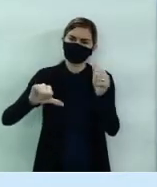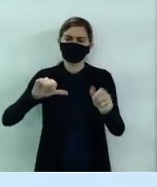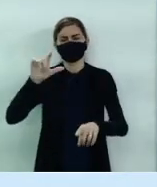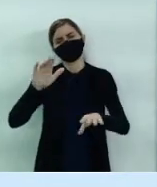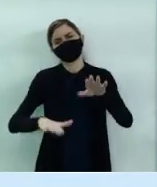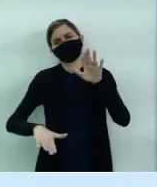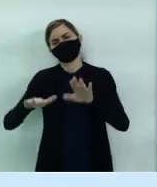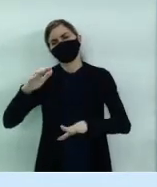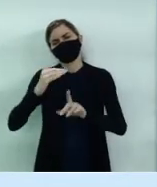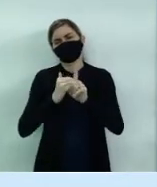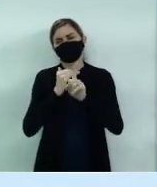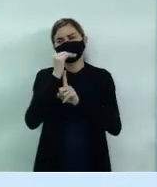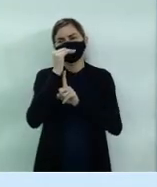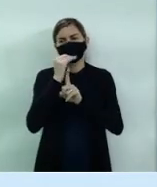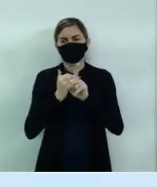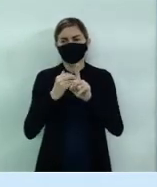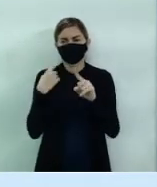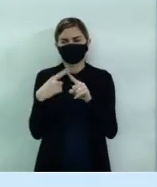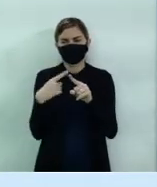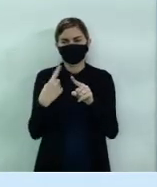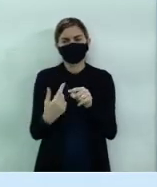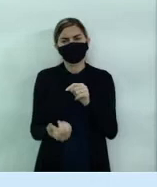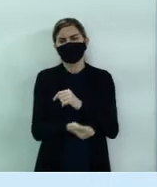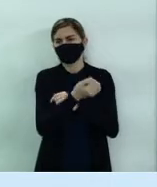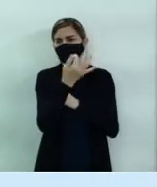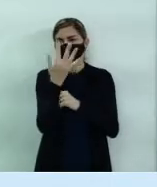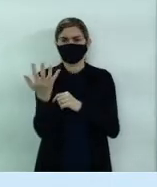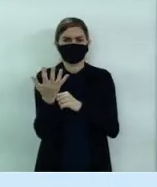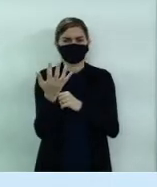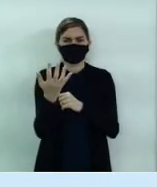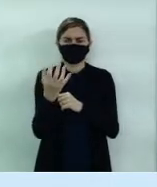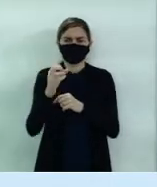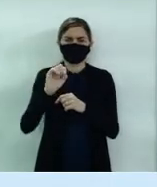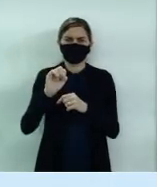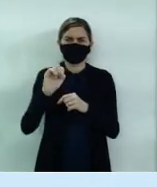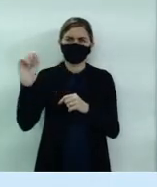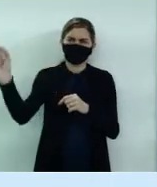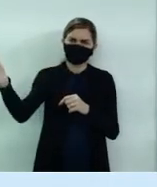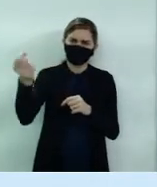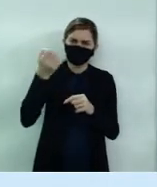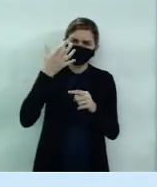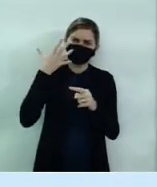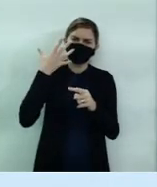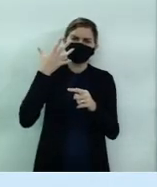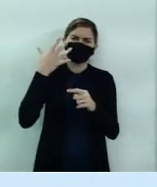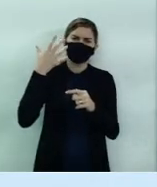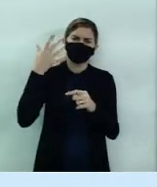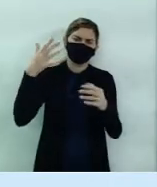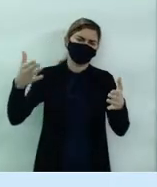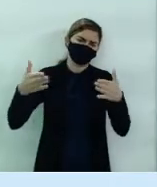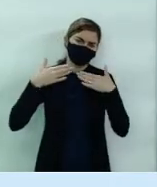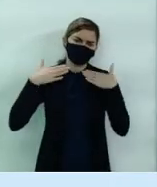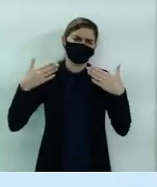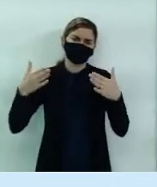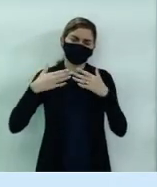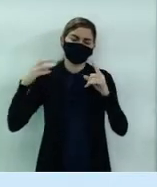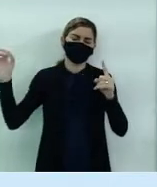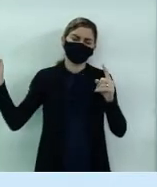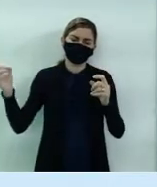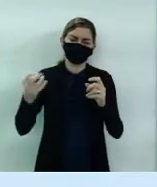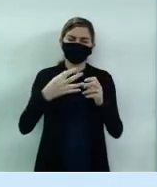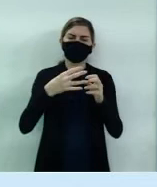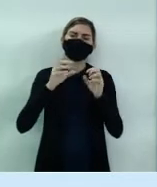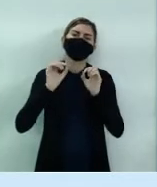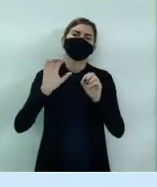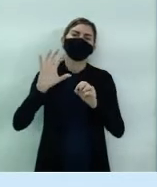com a temperatura, porque quando o Sol emite ali a radiação solar, o calor, o que é que vai acontecer com